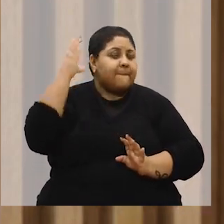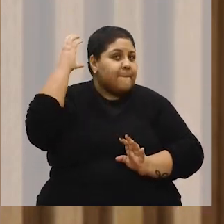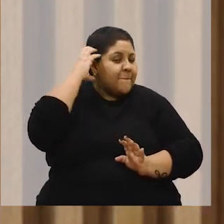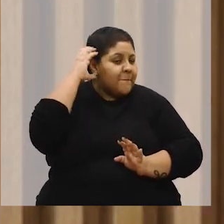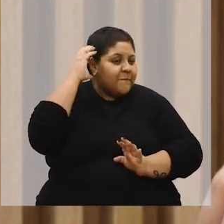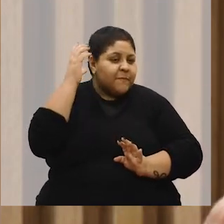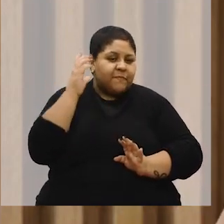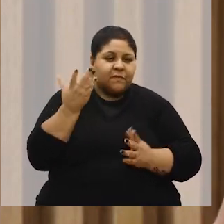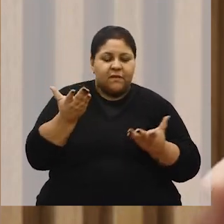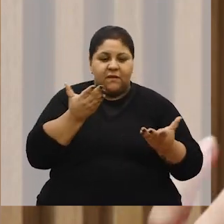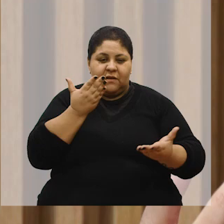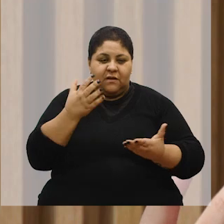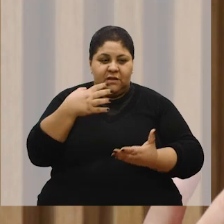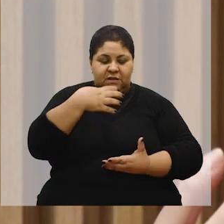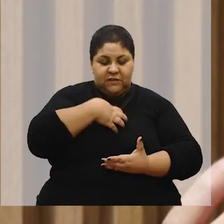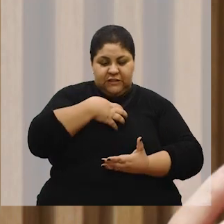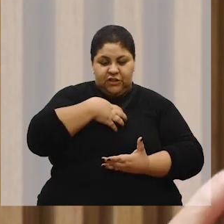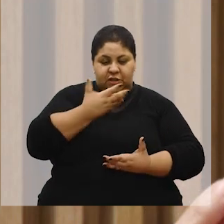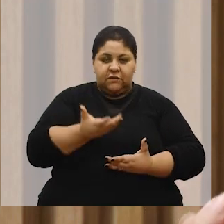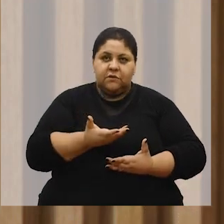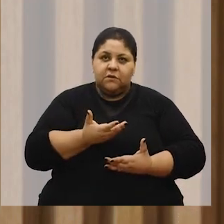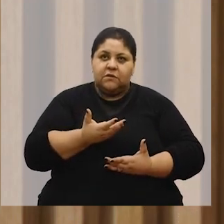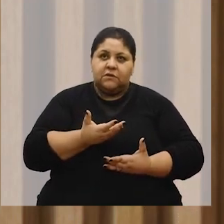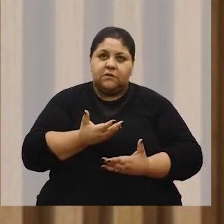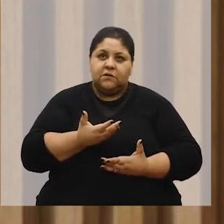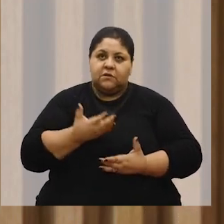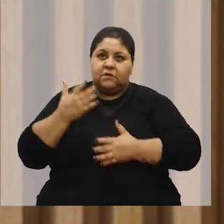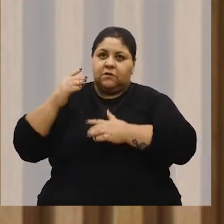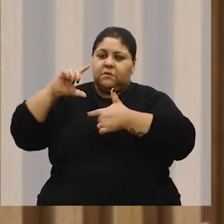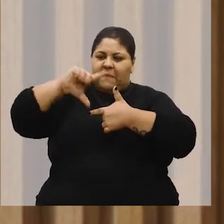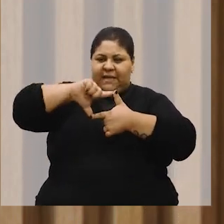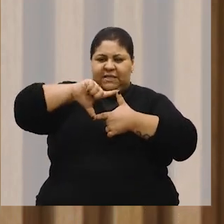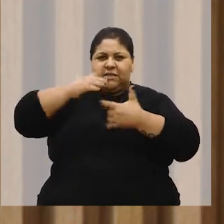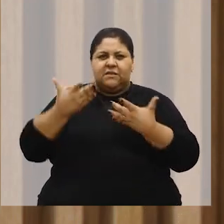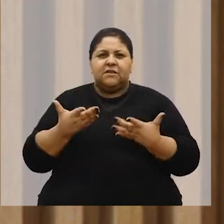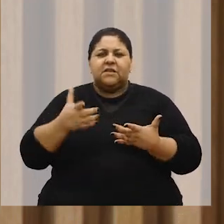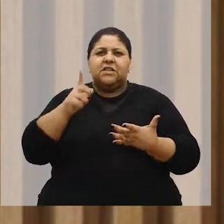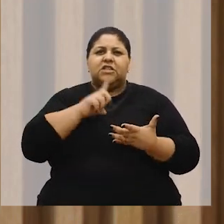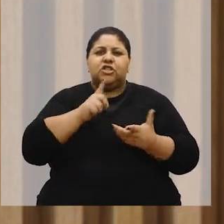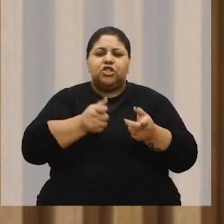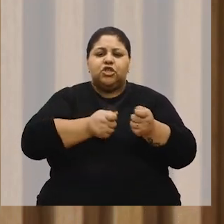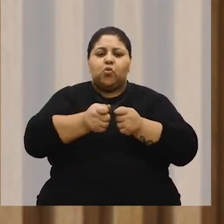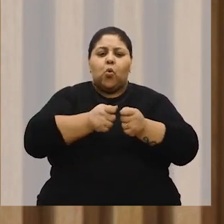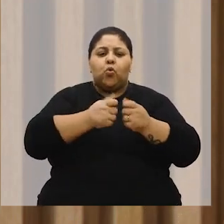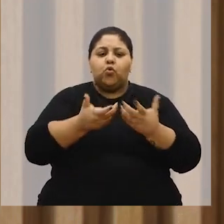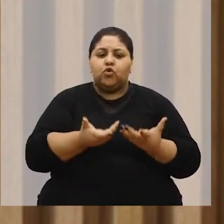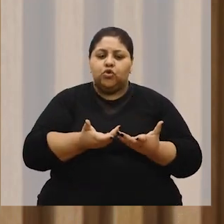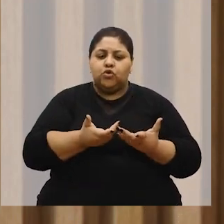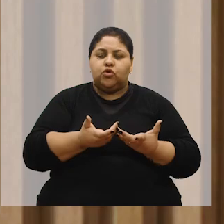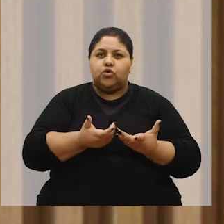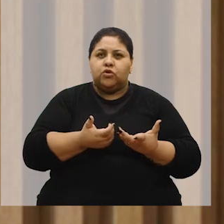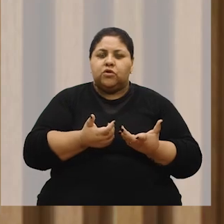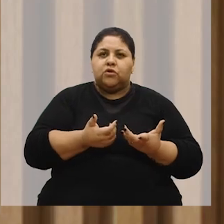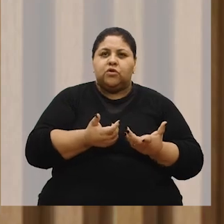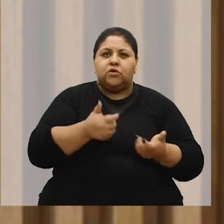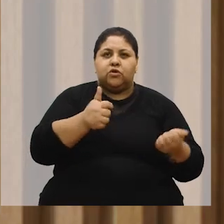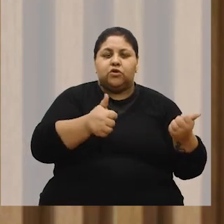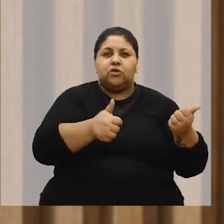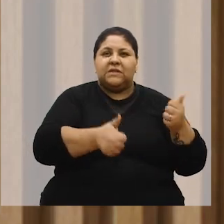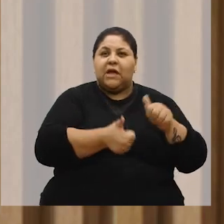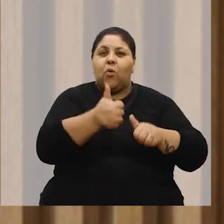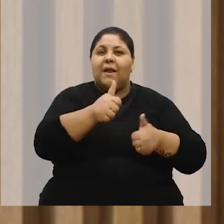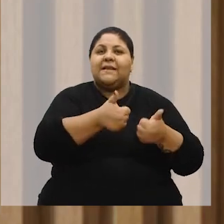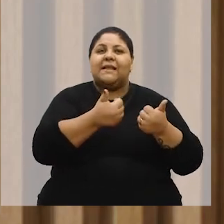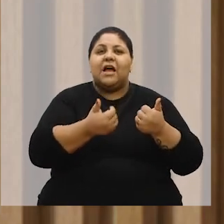gente tinha, e essas formas mais tradicionais, se tinha um controle da qualidade do que é